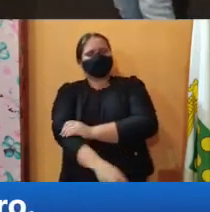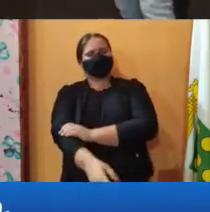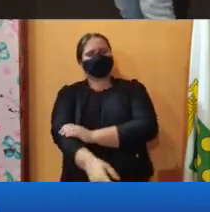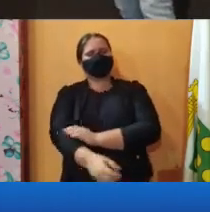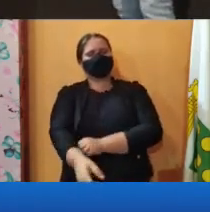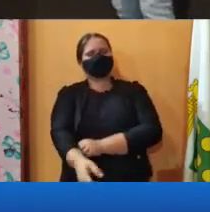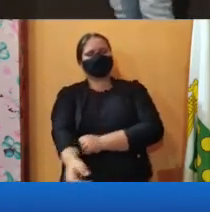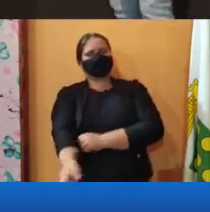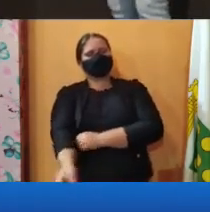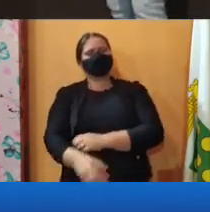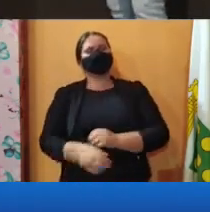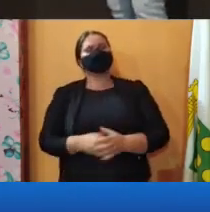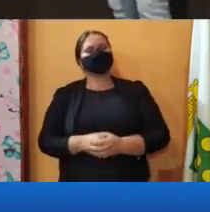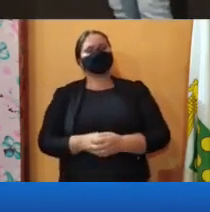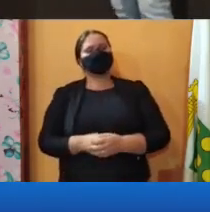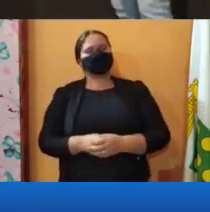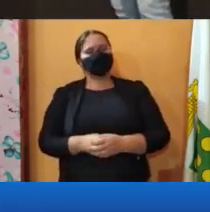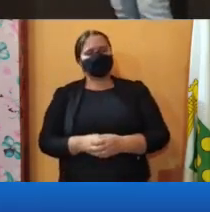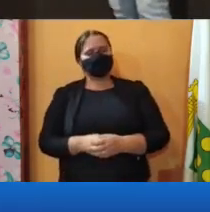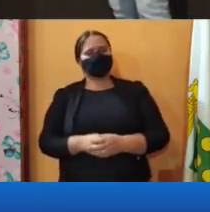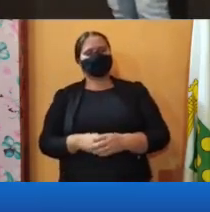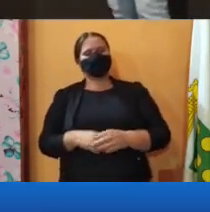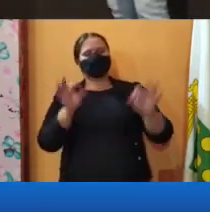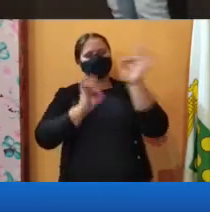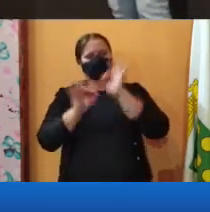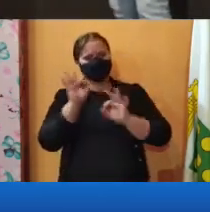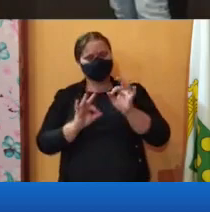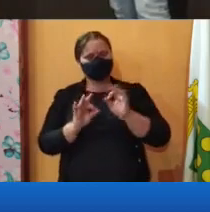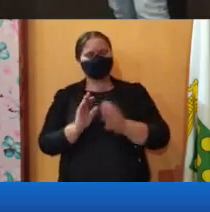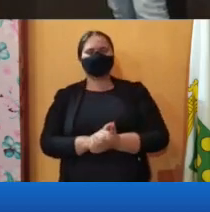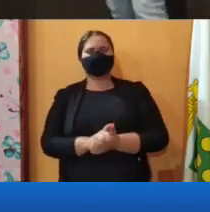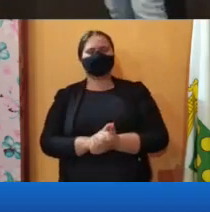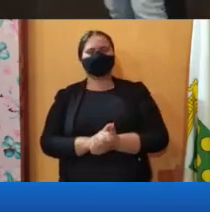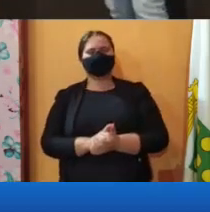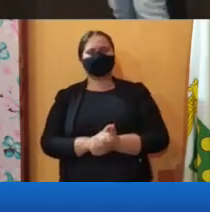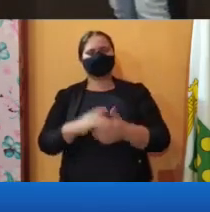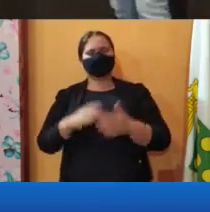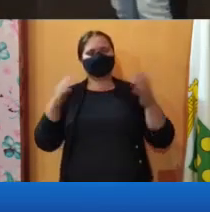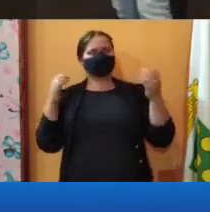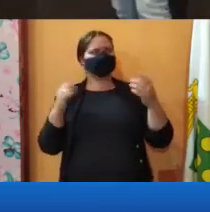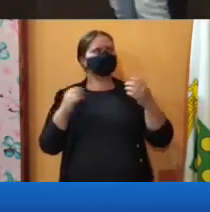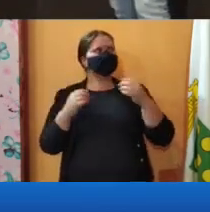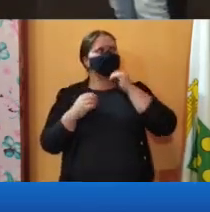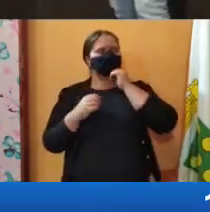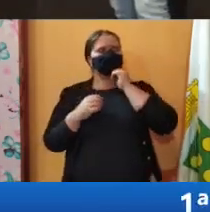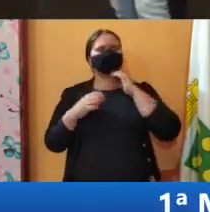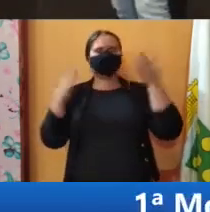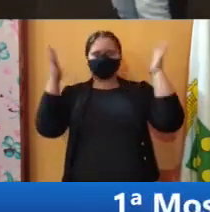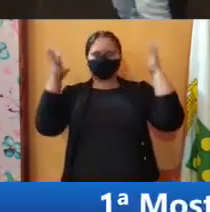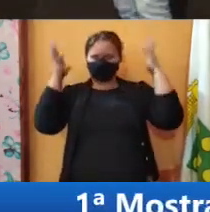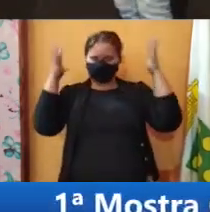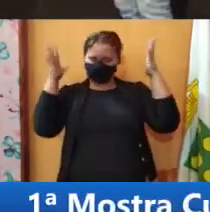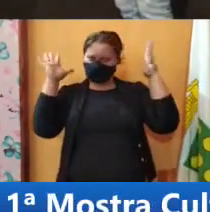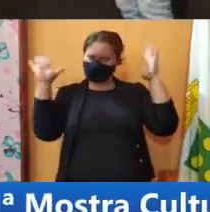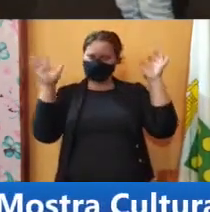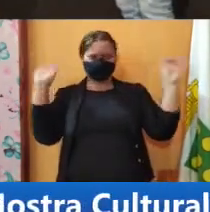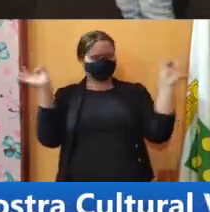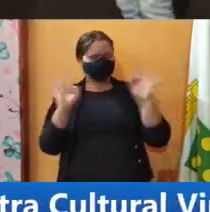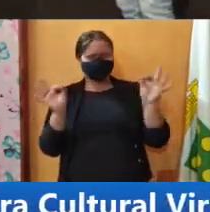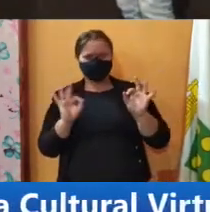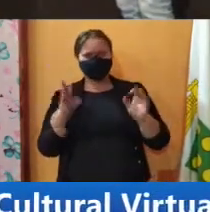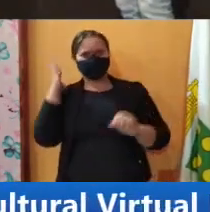Sivaldo Nóbrega, o famoso Bolinha. Meu irmão, show de bola. O